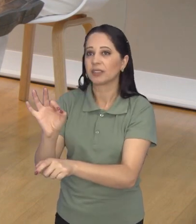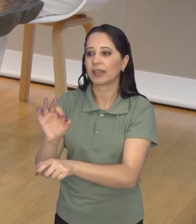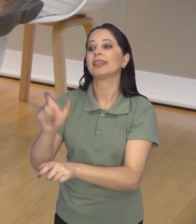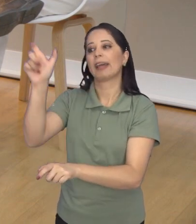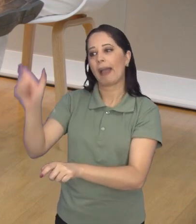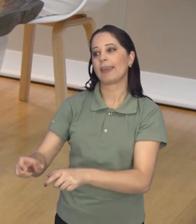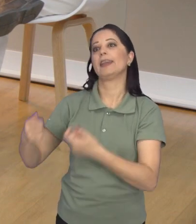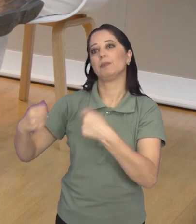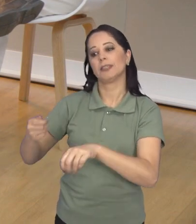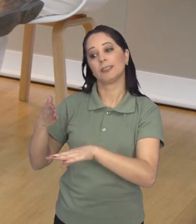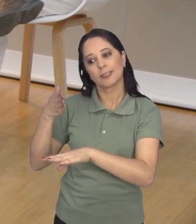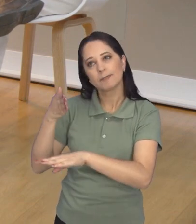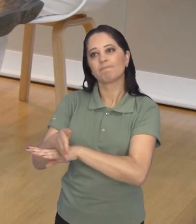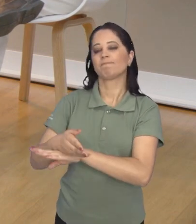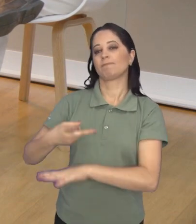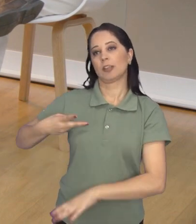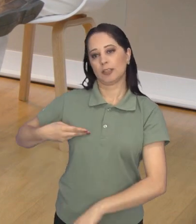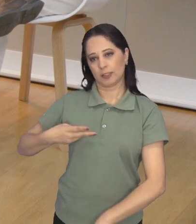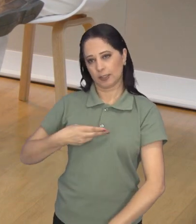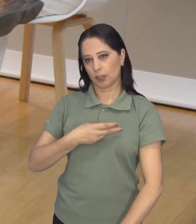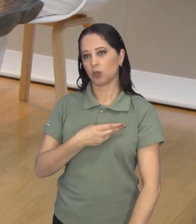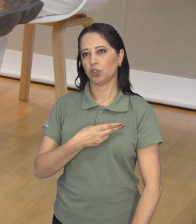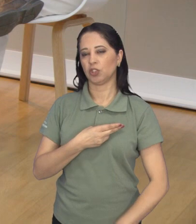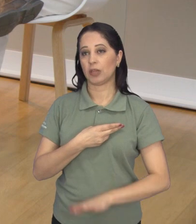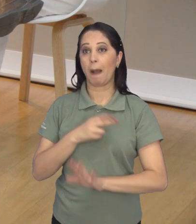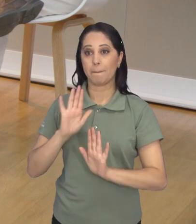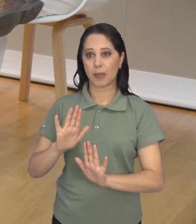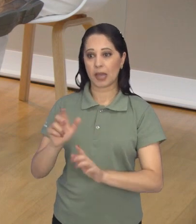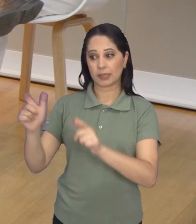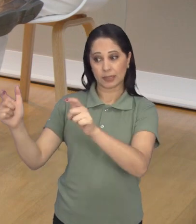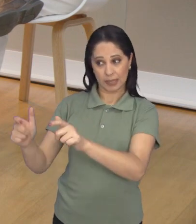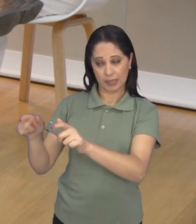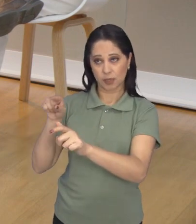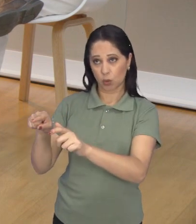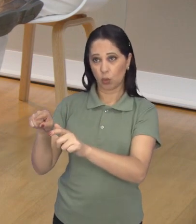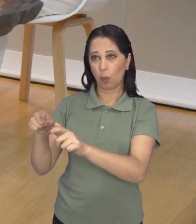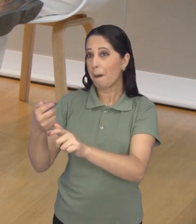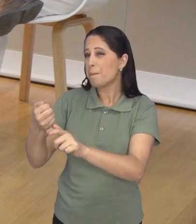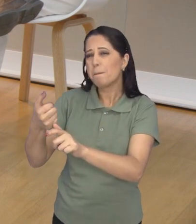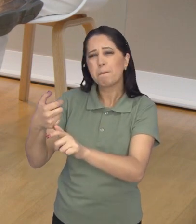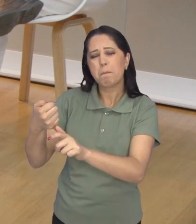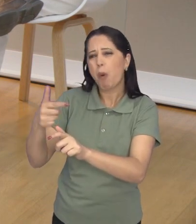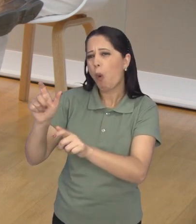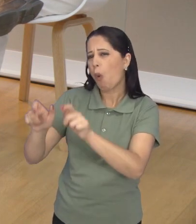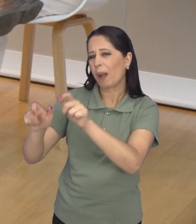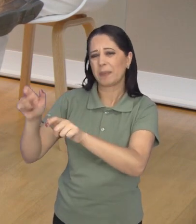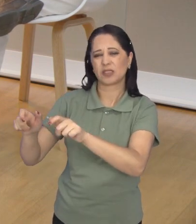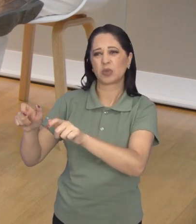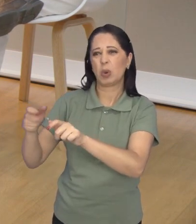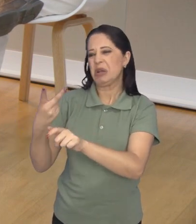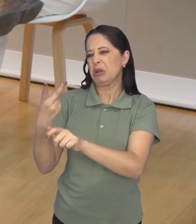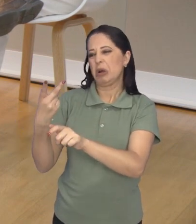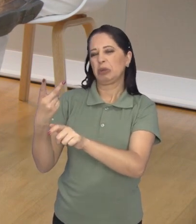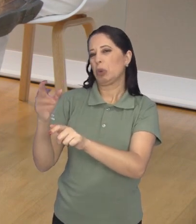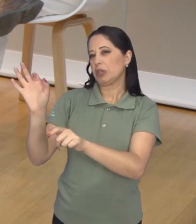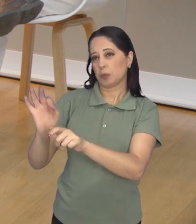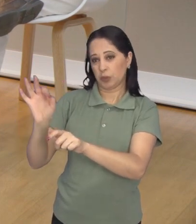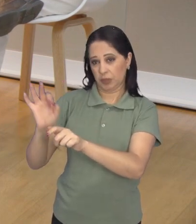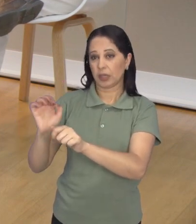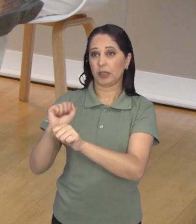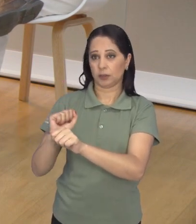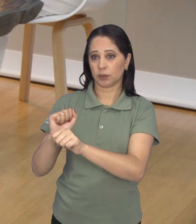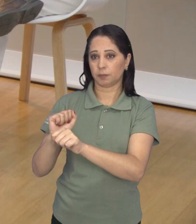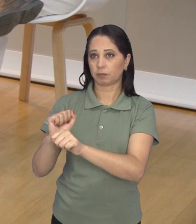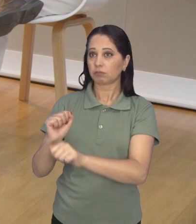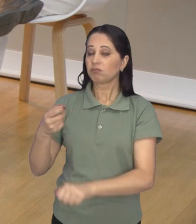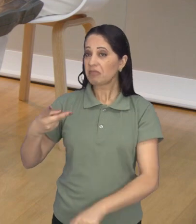ele passa a ser candidato. É interessante e importante lembrar que isso corresponde só a uma minoria dos casos. Na literatura está menos